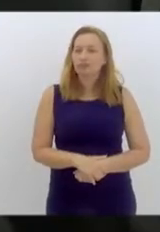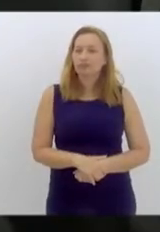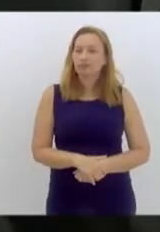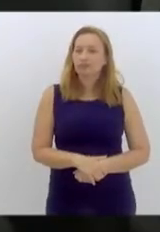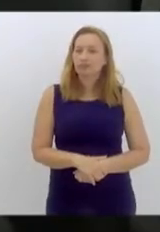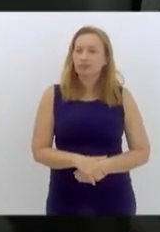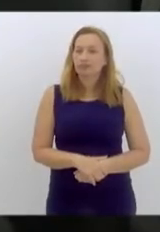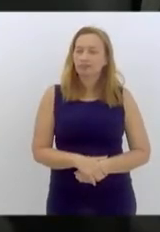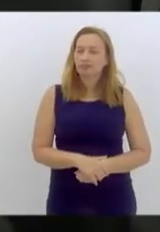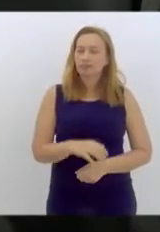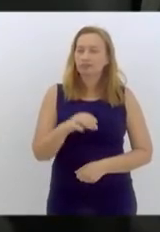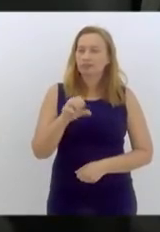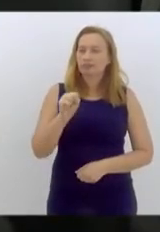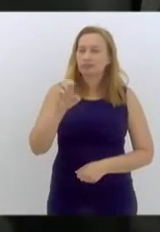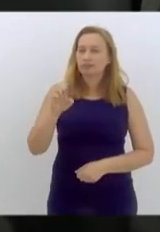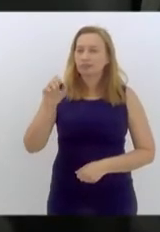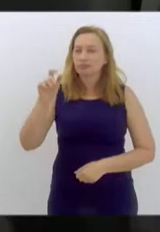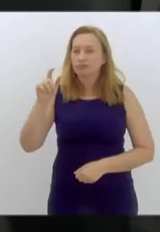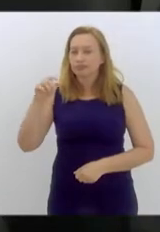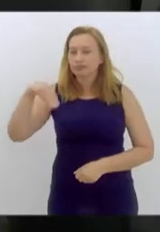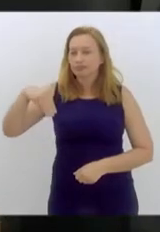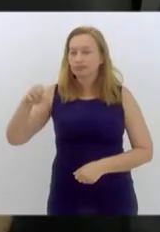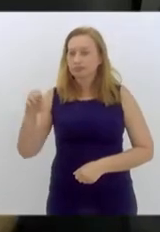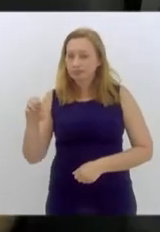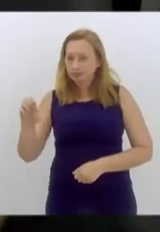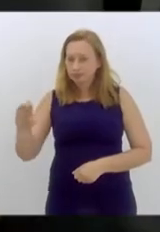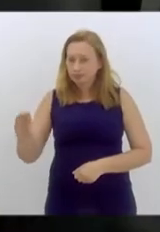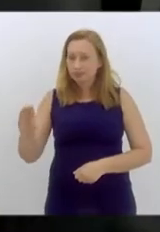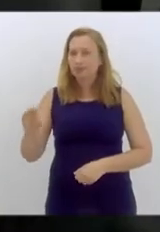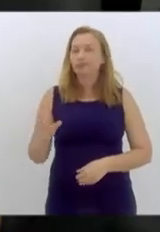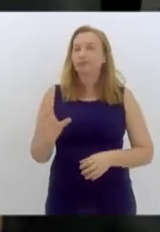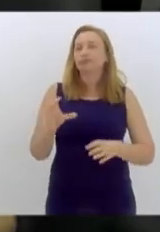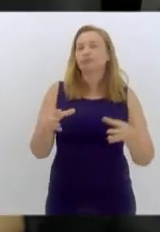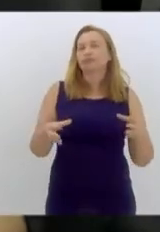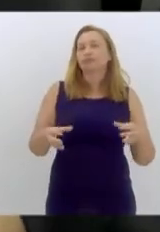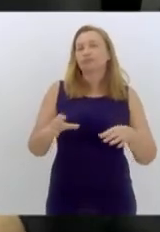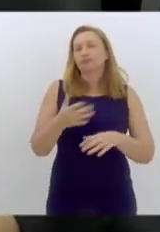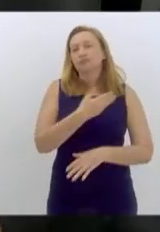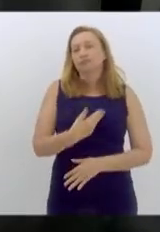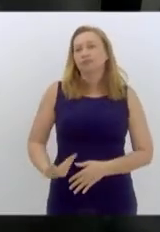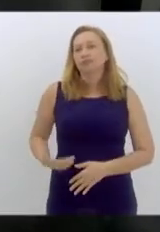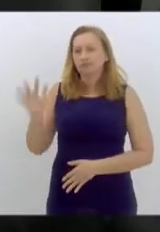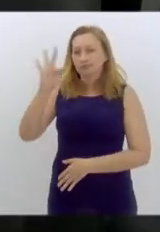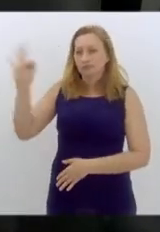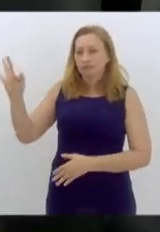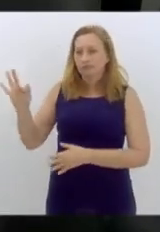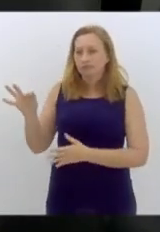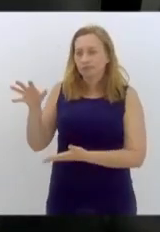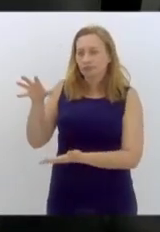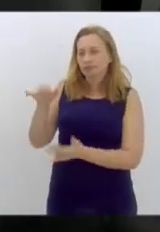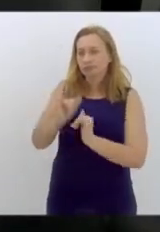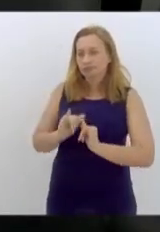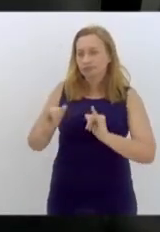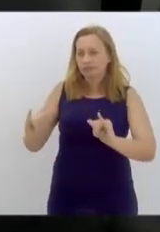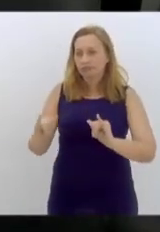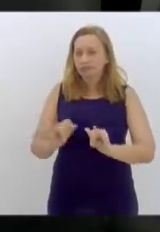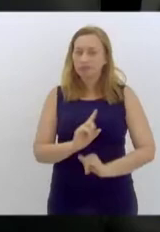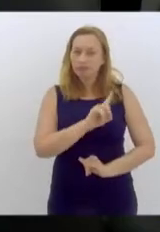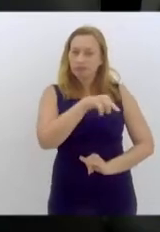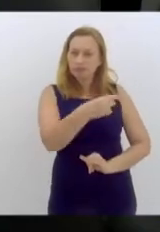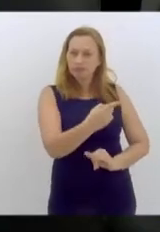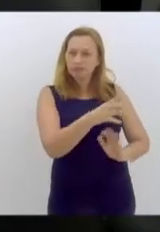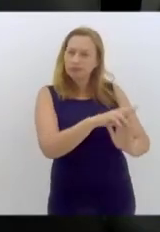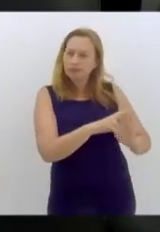no CIMEC, o governo federal apenas deseja que esteja publicado essa parte. A parte dos critérios pode ser feita em